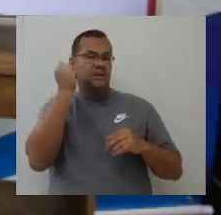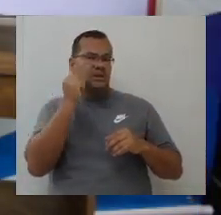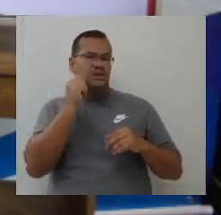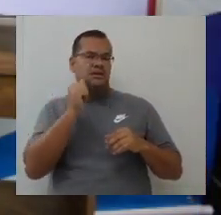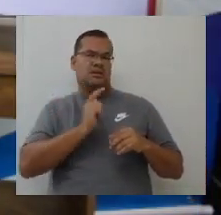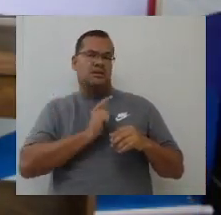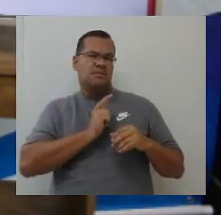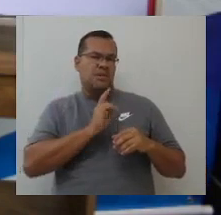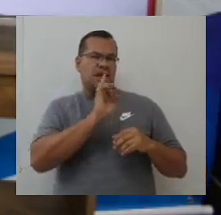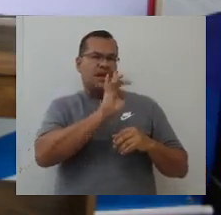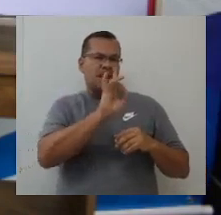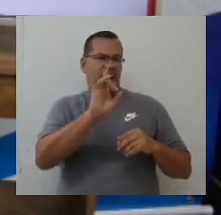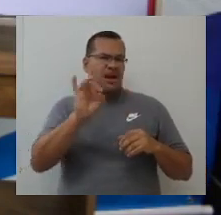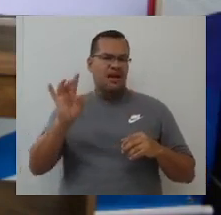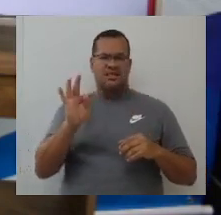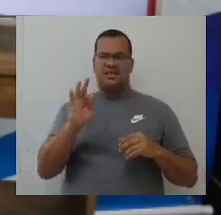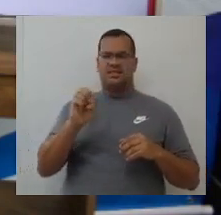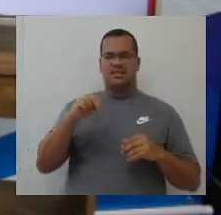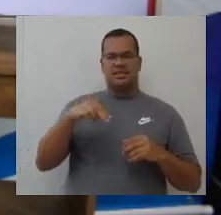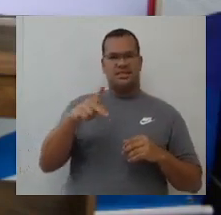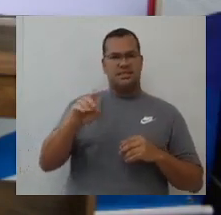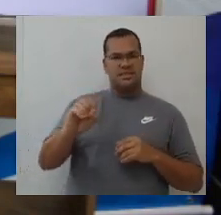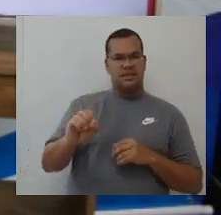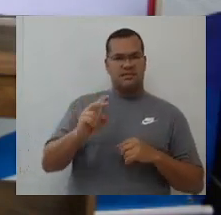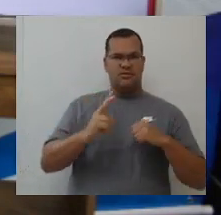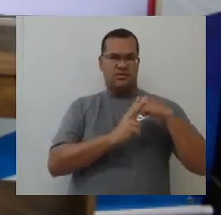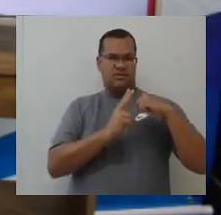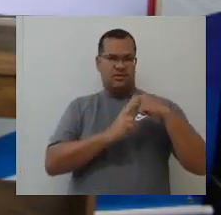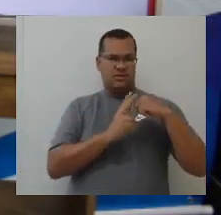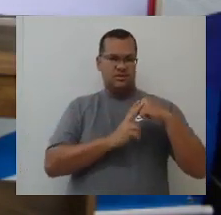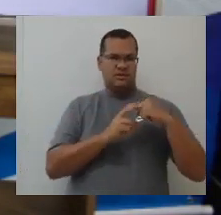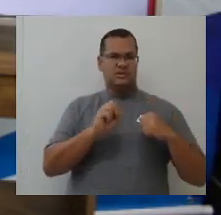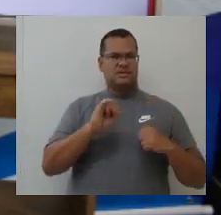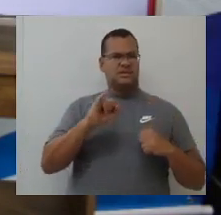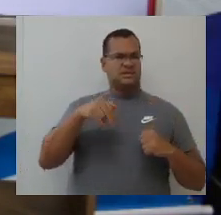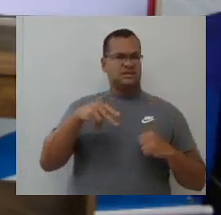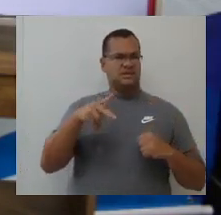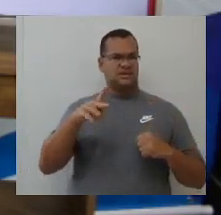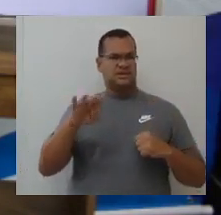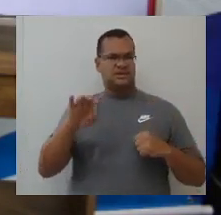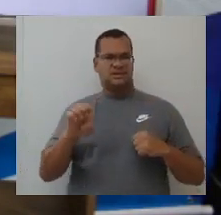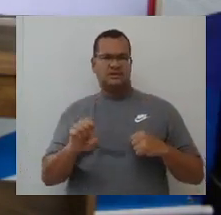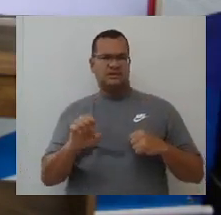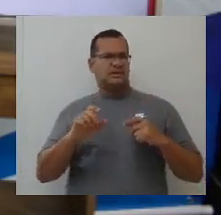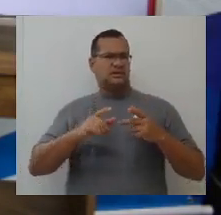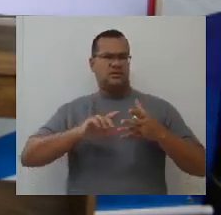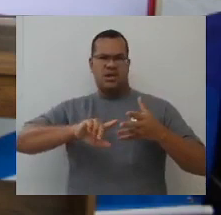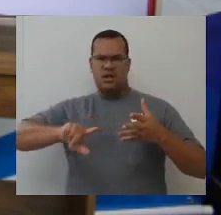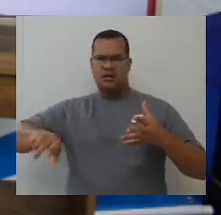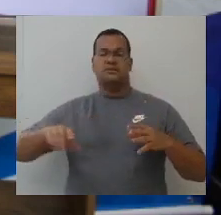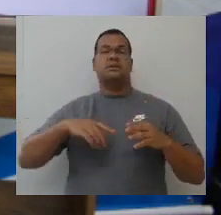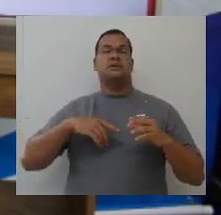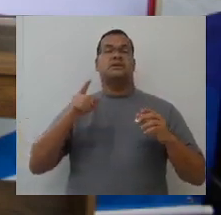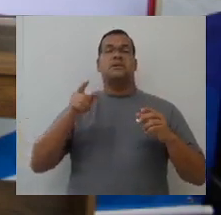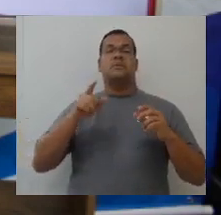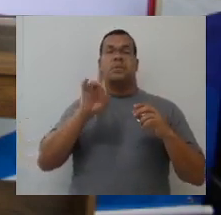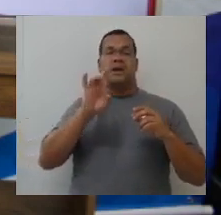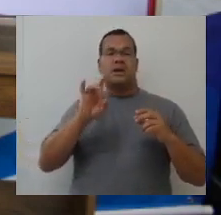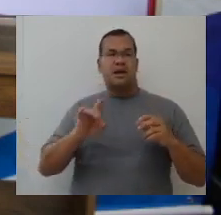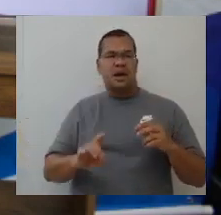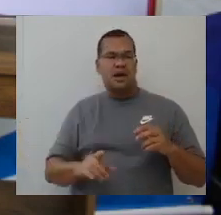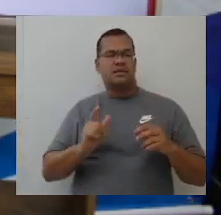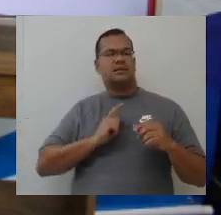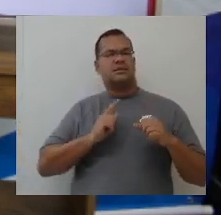cada tempo verbal, simple present, simple past, past perfect, enfim, para cada